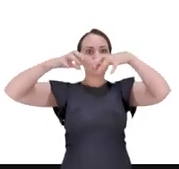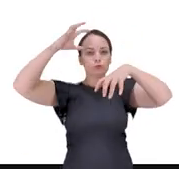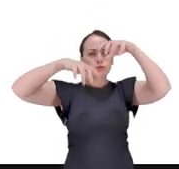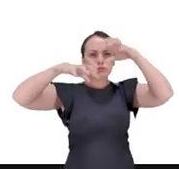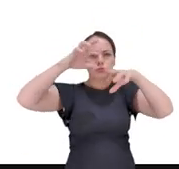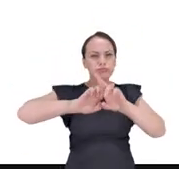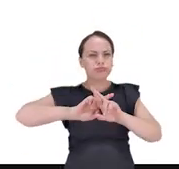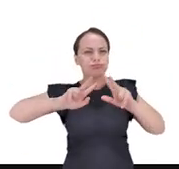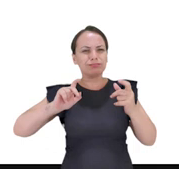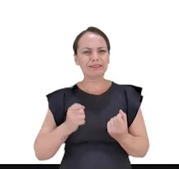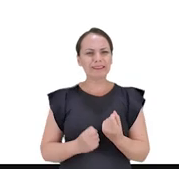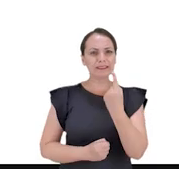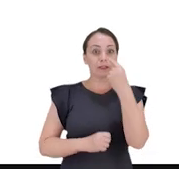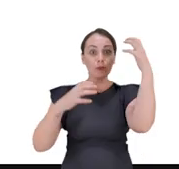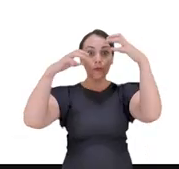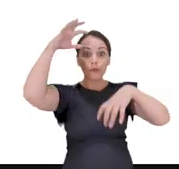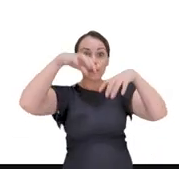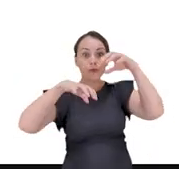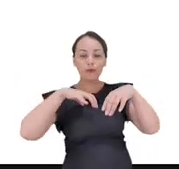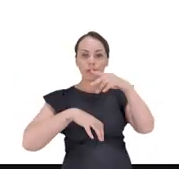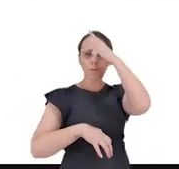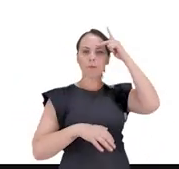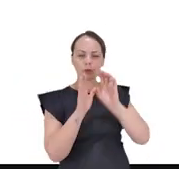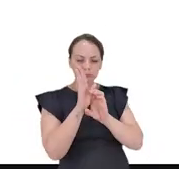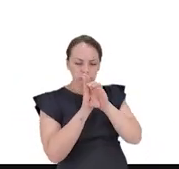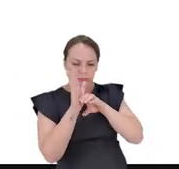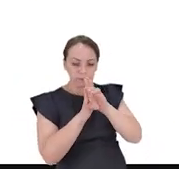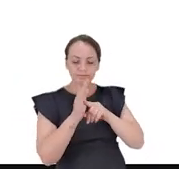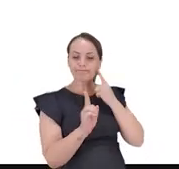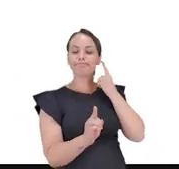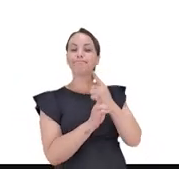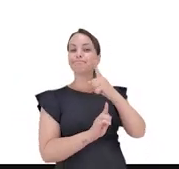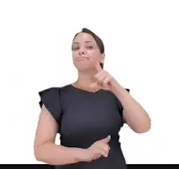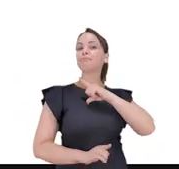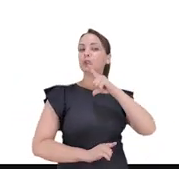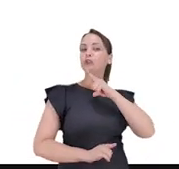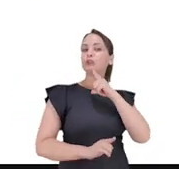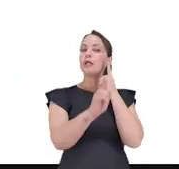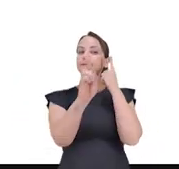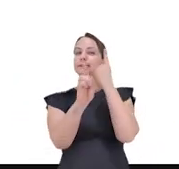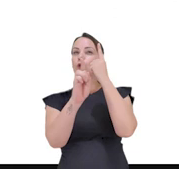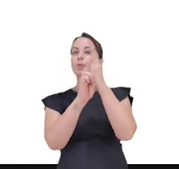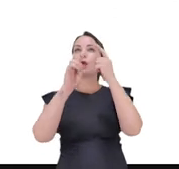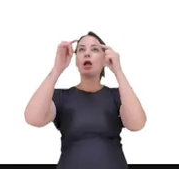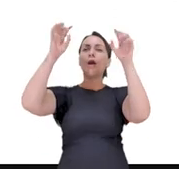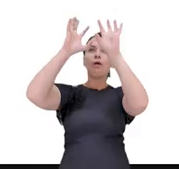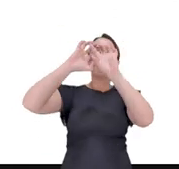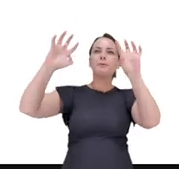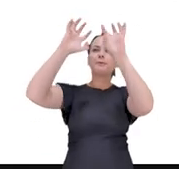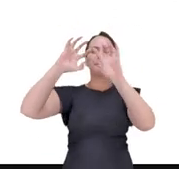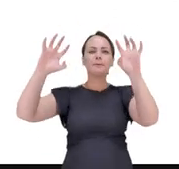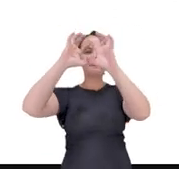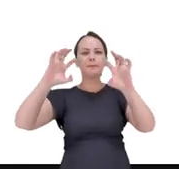aconteceu, muito forte, e os pesquisadores identificaram que tinham partículas daquela fumaça que saiu da Amazônia